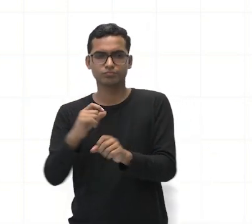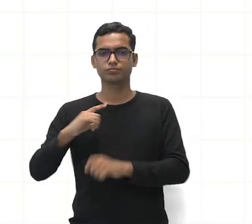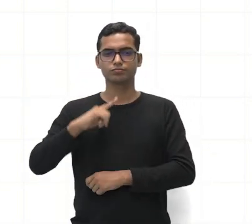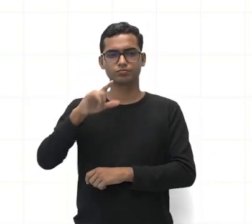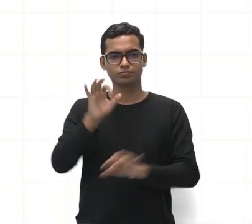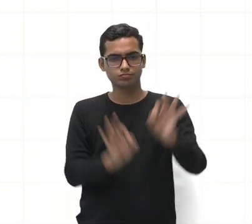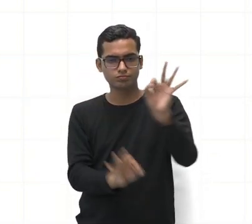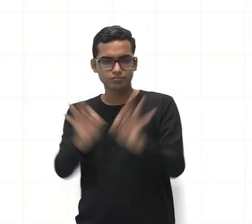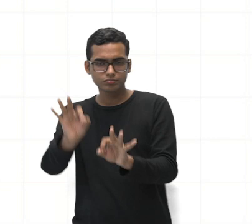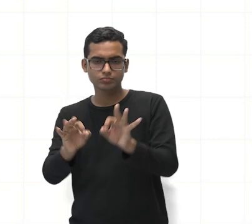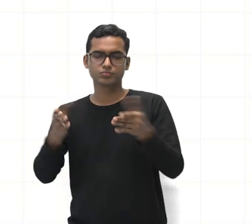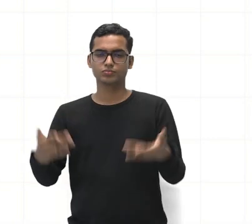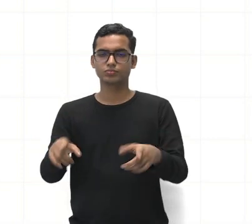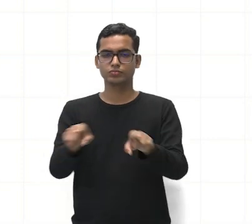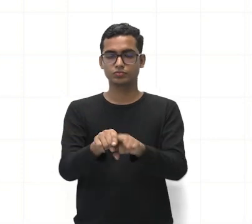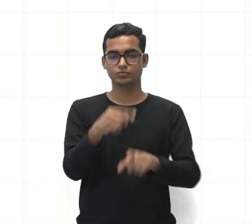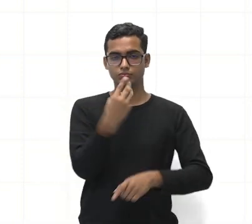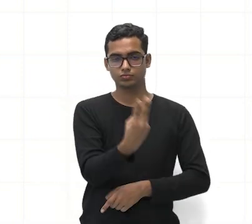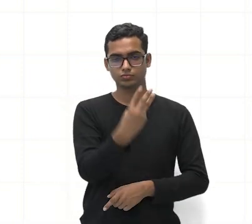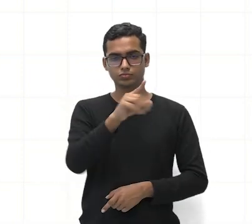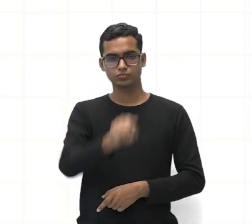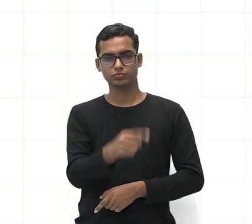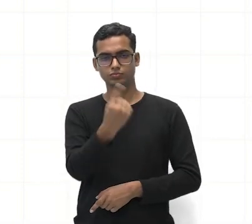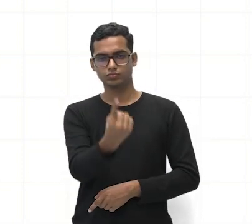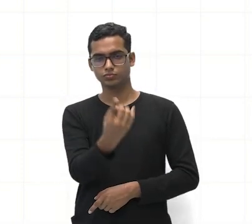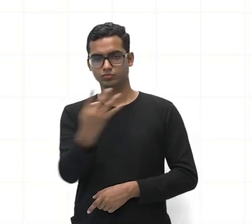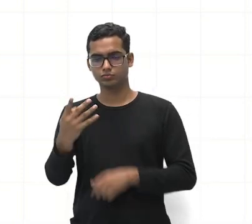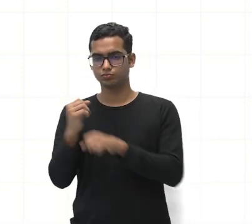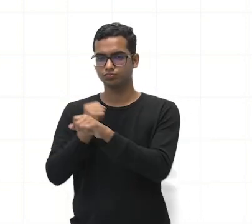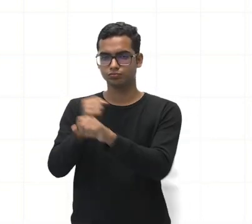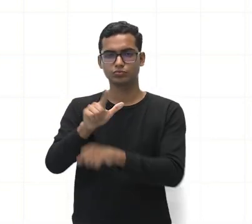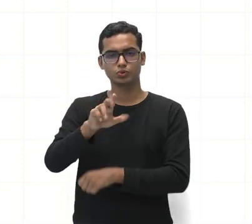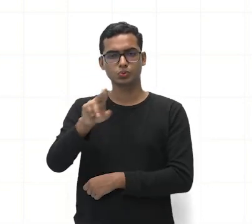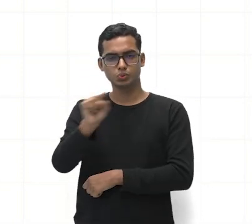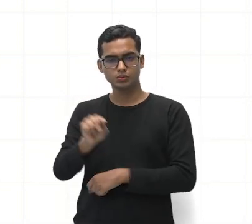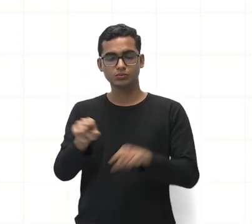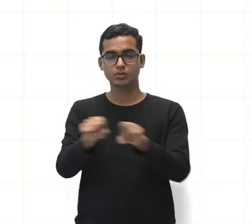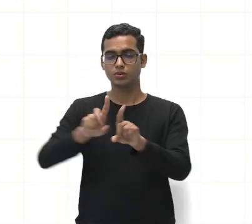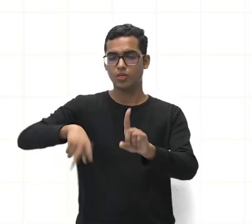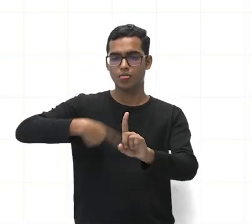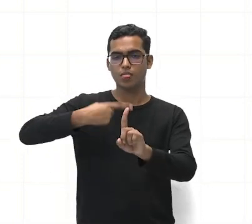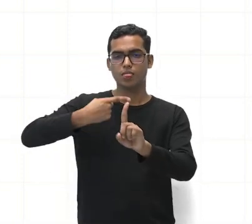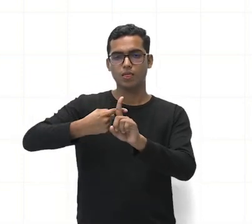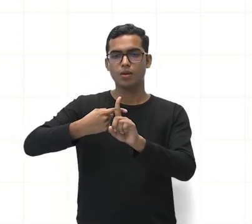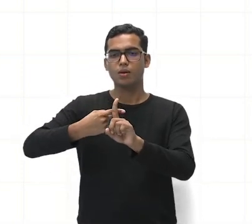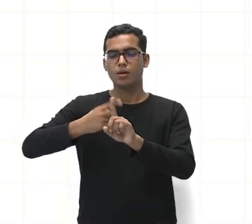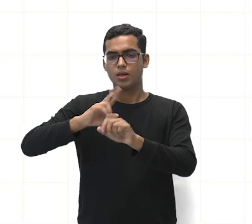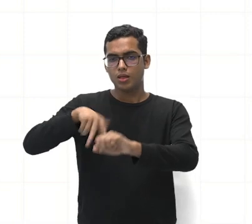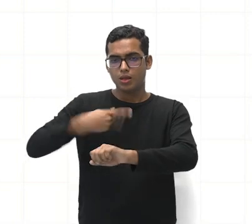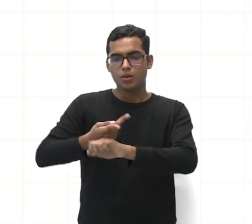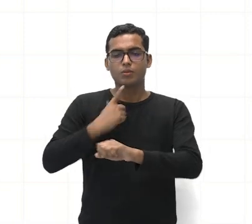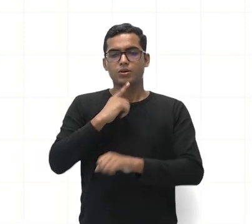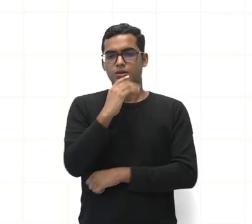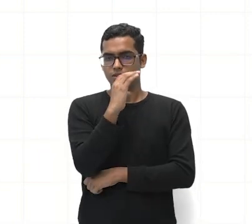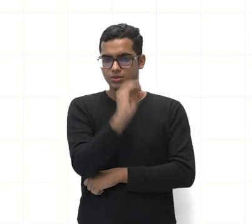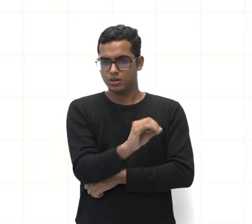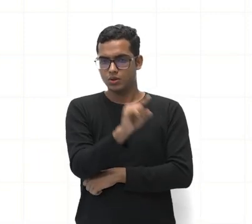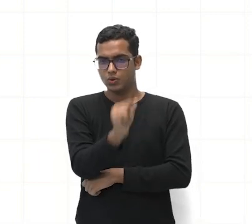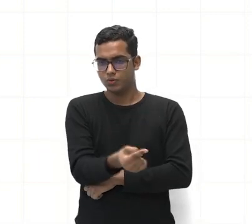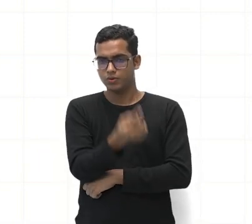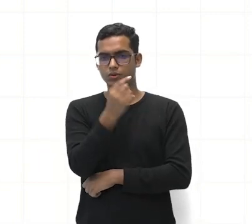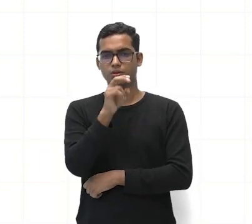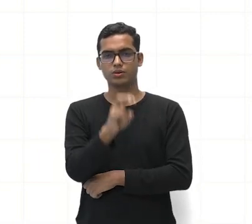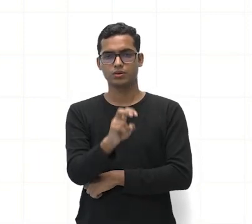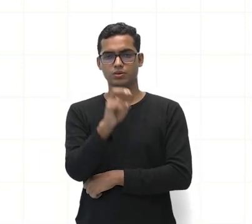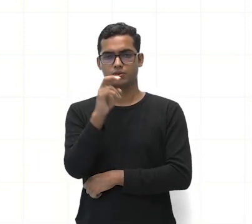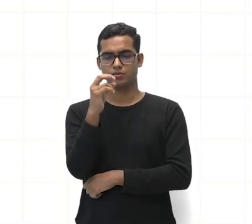por 3,14 anos-luz e depois 0,52, essa ideia aqui, ó, quando falou assim, ó, e